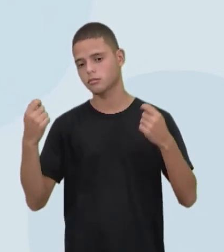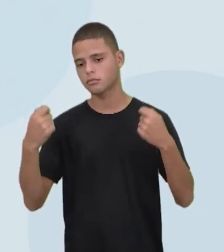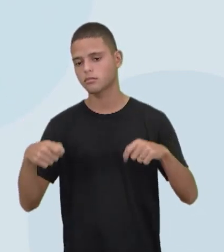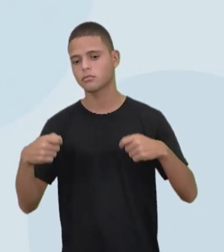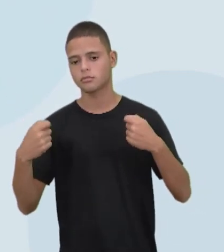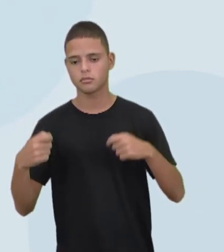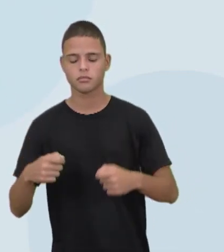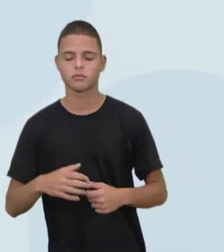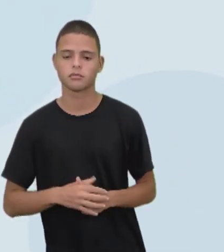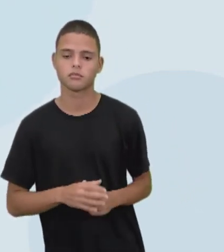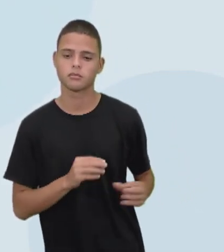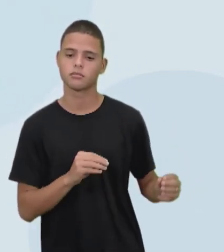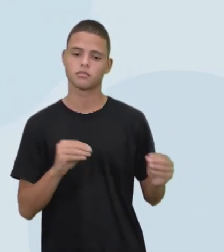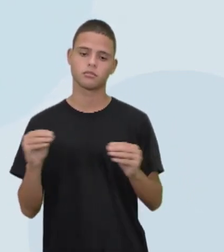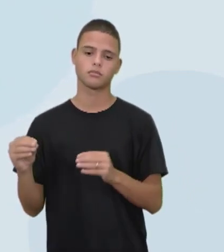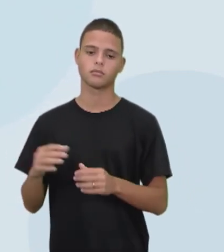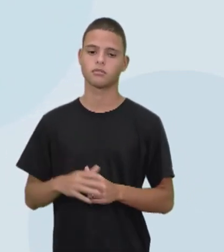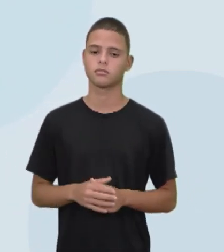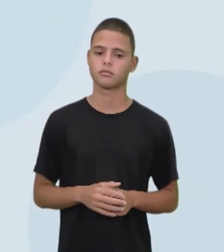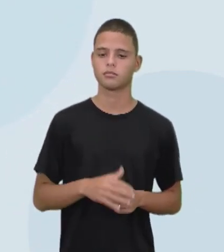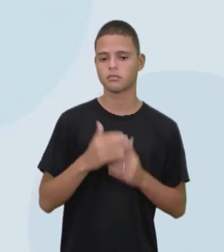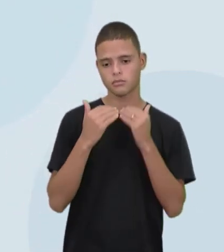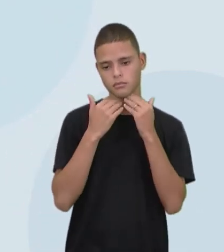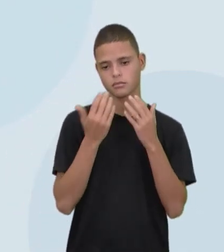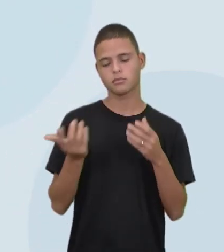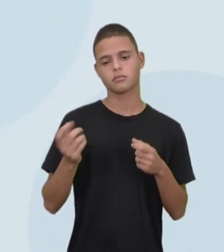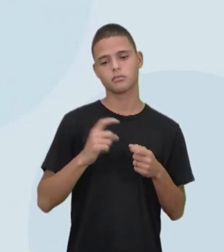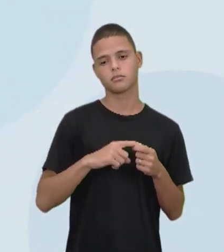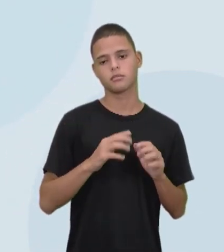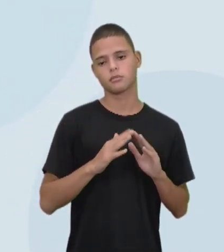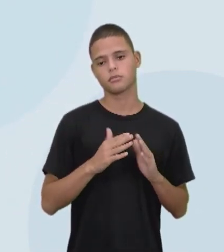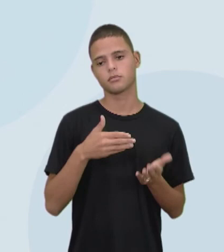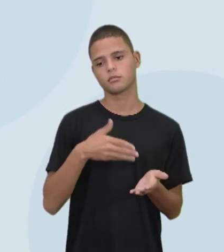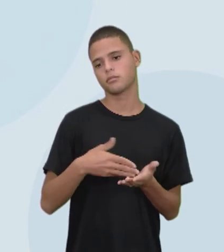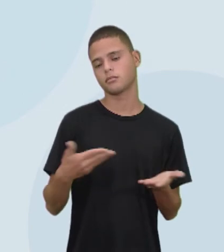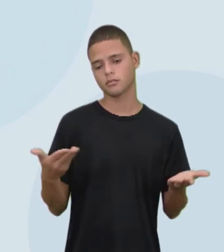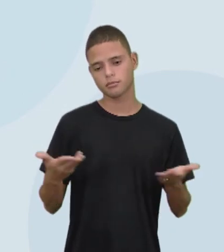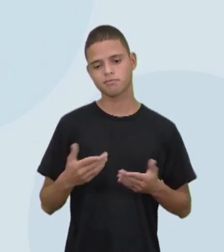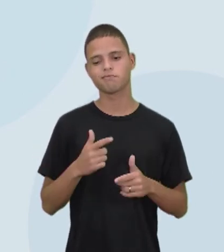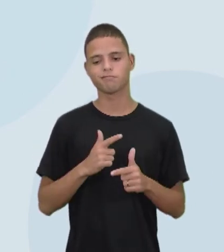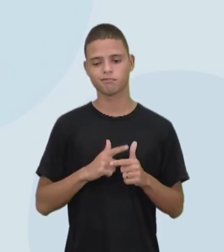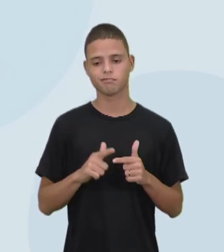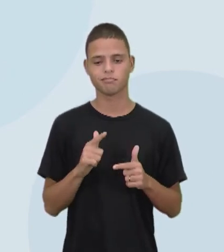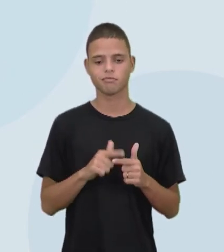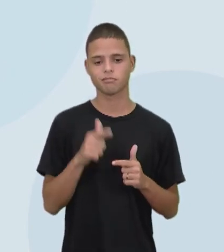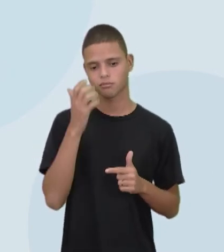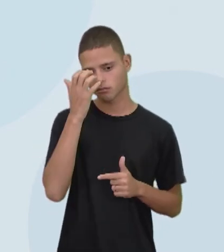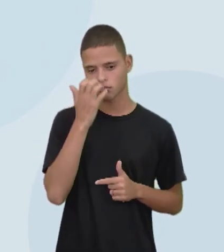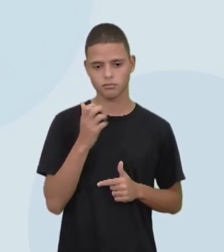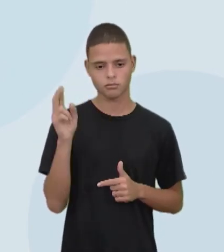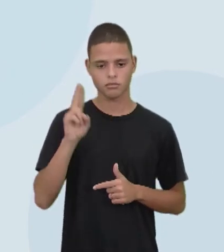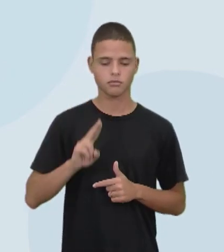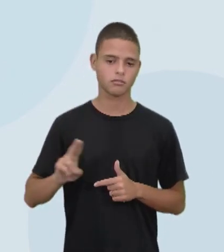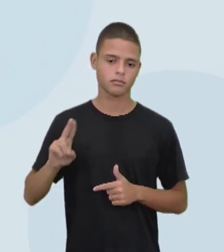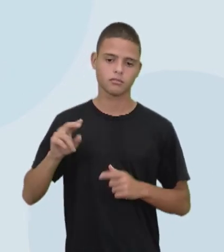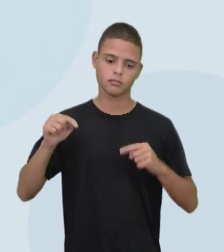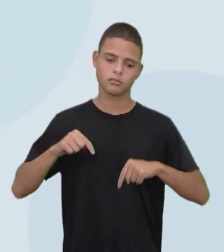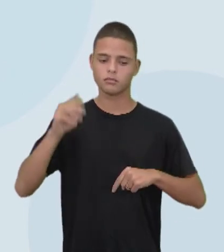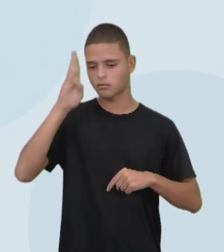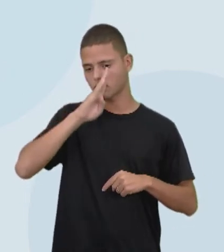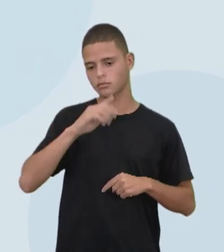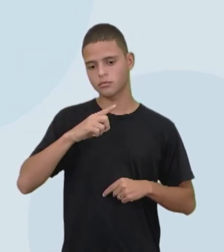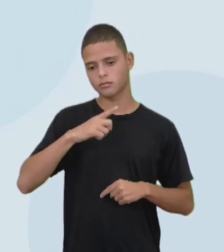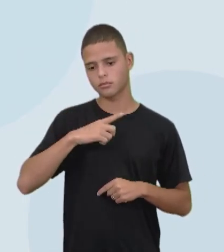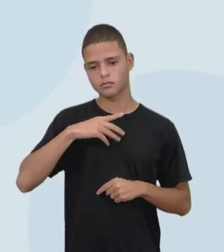saíram do seu lugar, né? E ainda não puderam voltar. Beleza? Então, esse é um problema de utilizar. Aqui no Brasil a gente tem, mas ainda